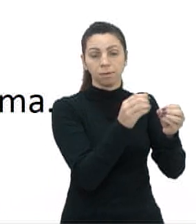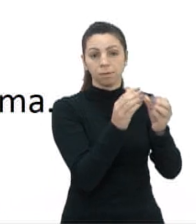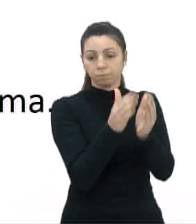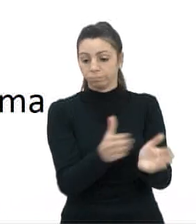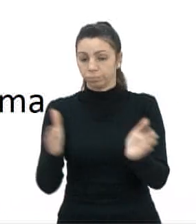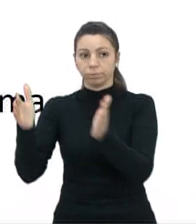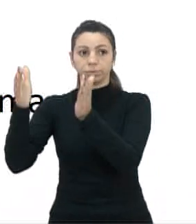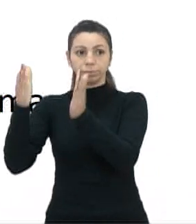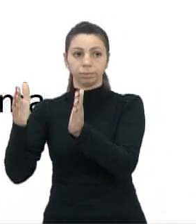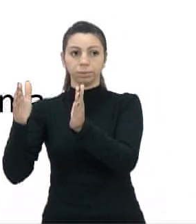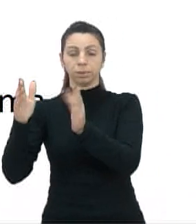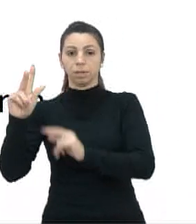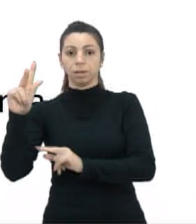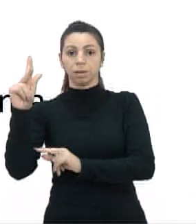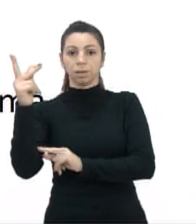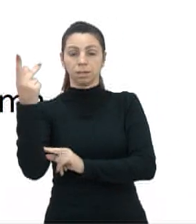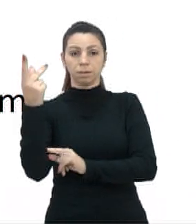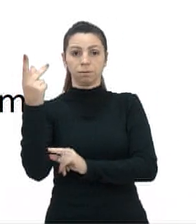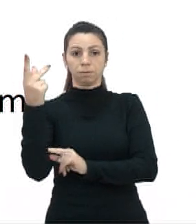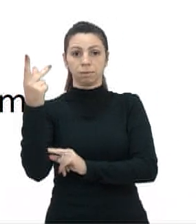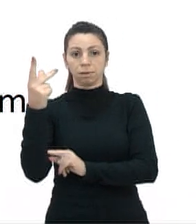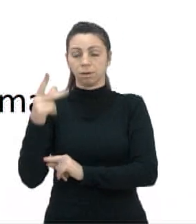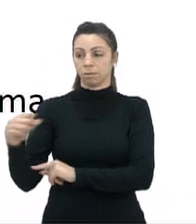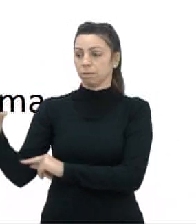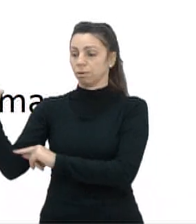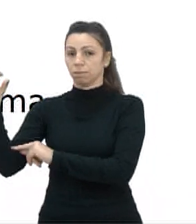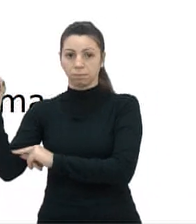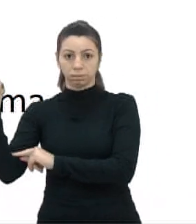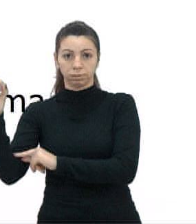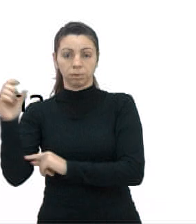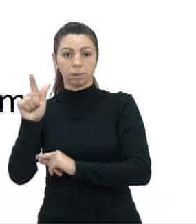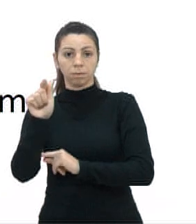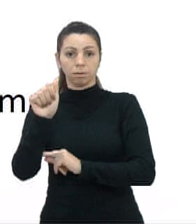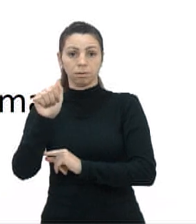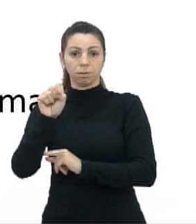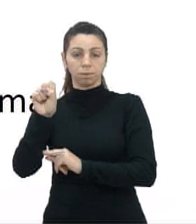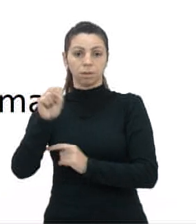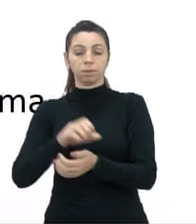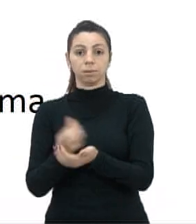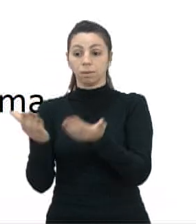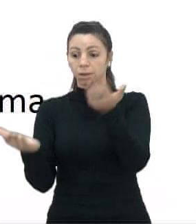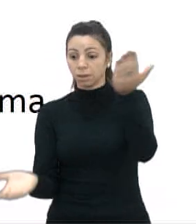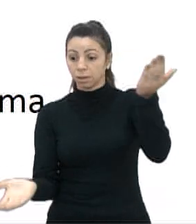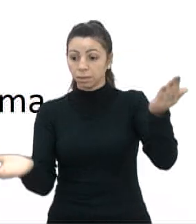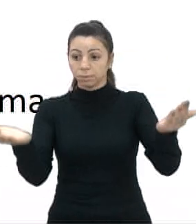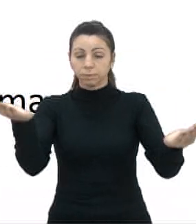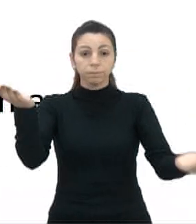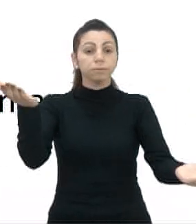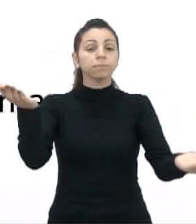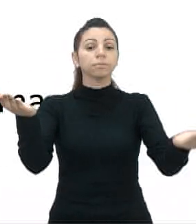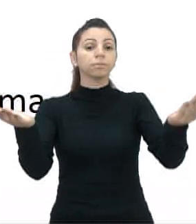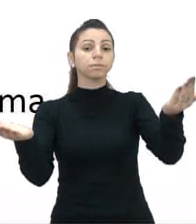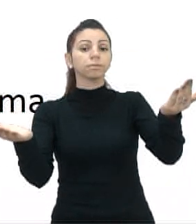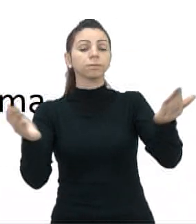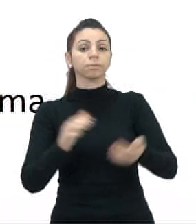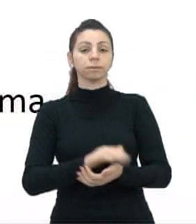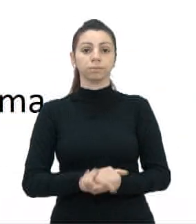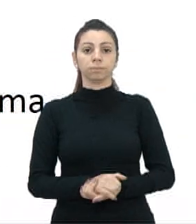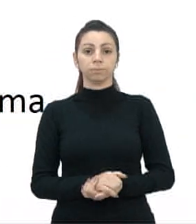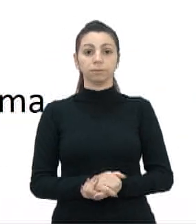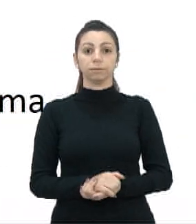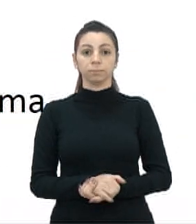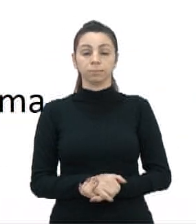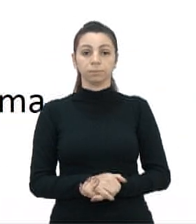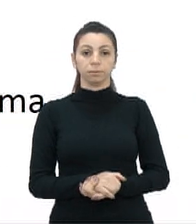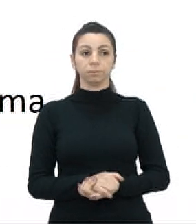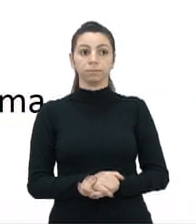do balanceamento é equalizar, equilibrar a quantidade que eu tenho de cada um desses produtos e reagentes.